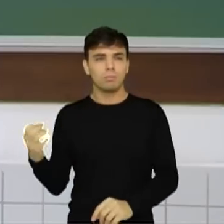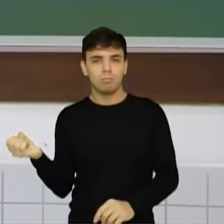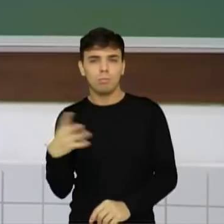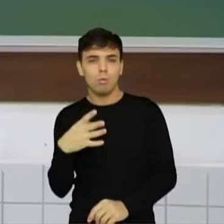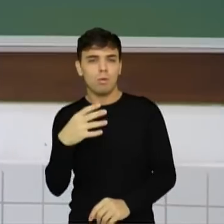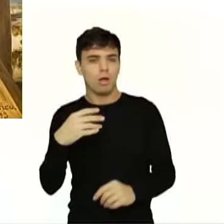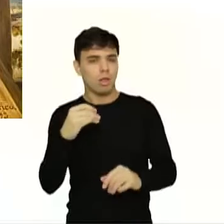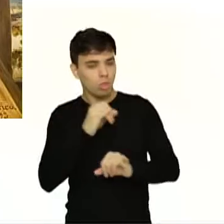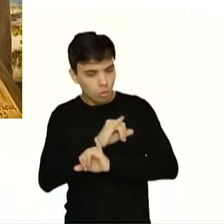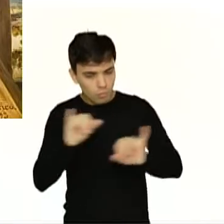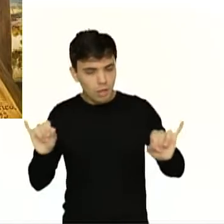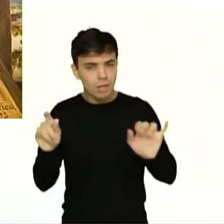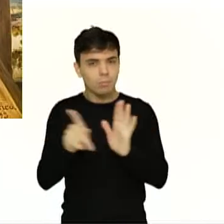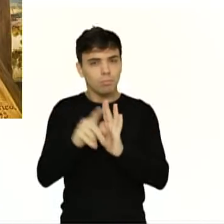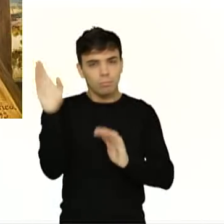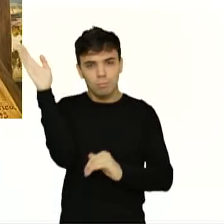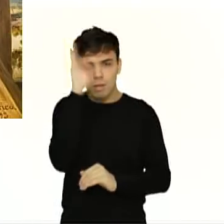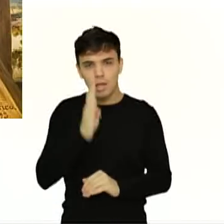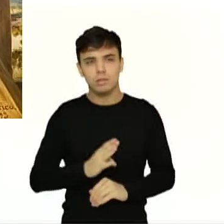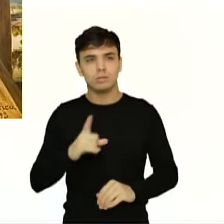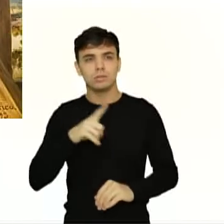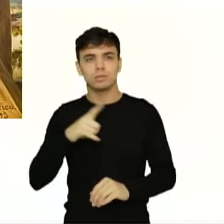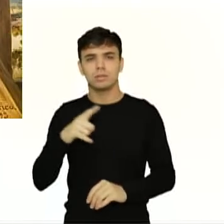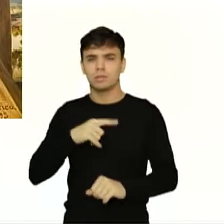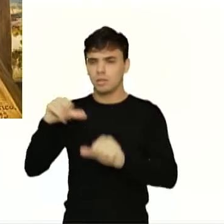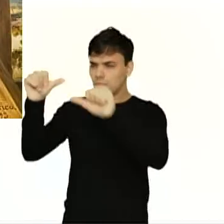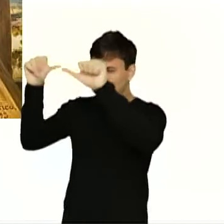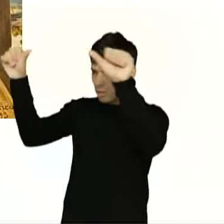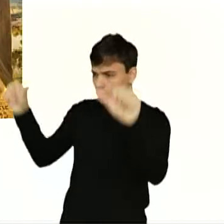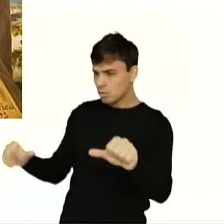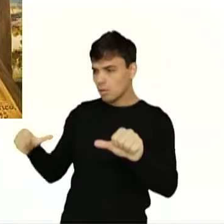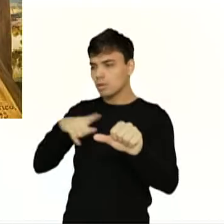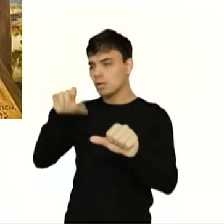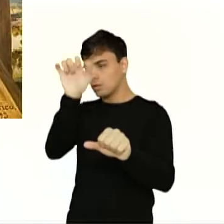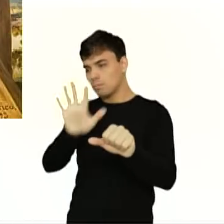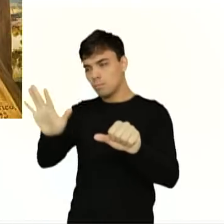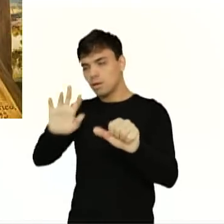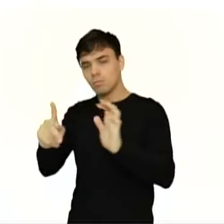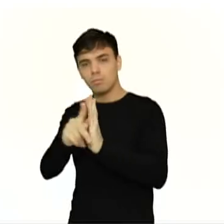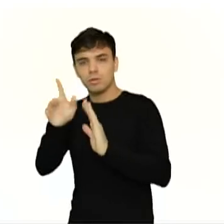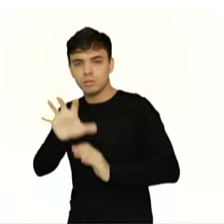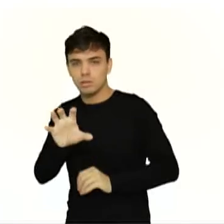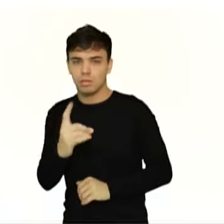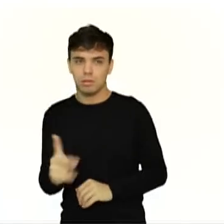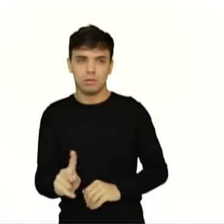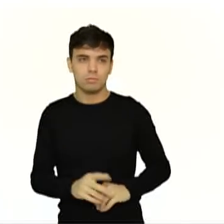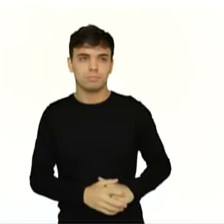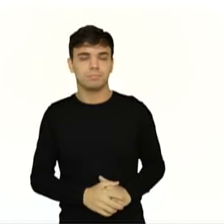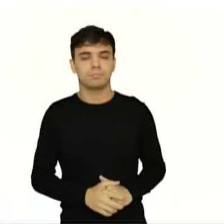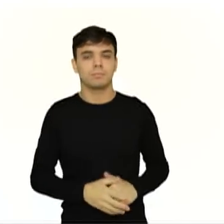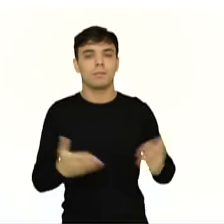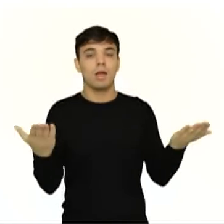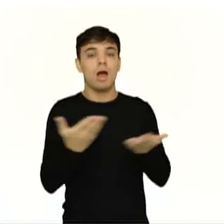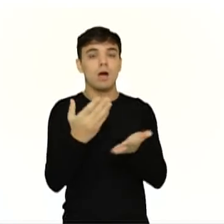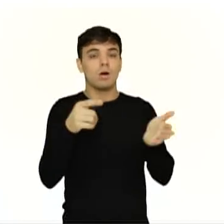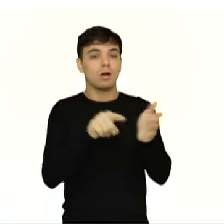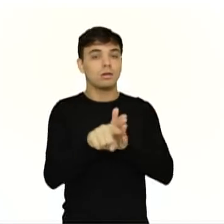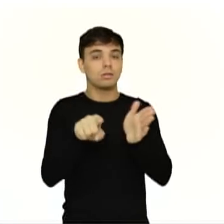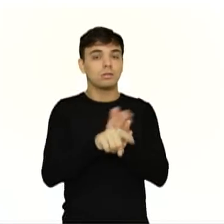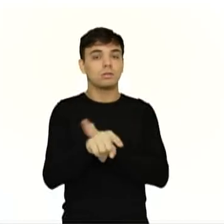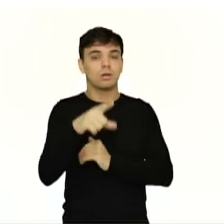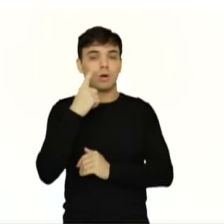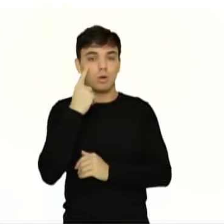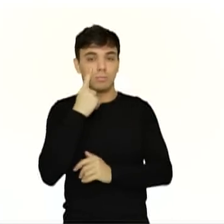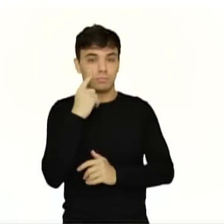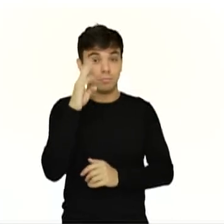que seria a independência. Então você tem vários quadros que procuram trazer essa imagem dele, certo? Então vamos para o nosso quiz. Entre